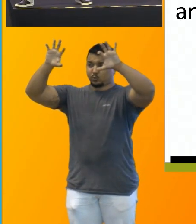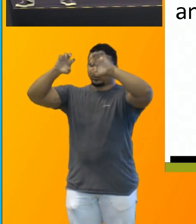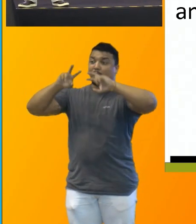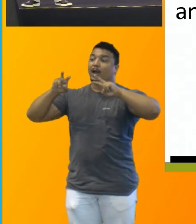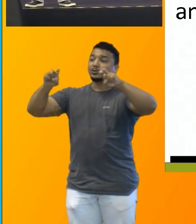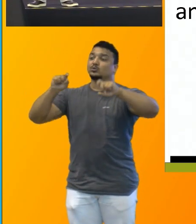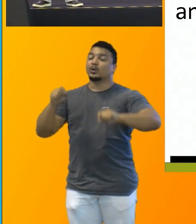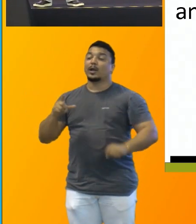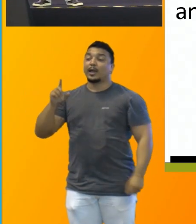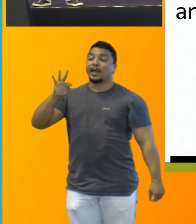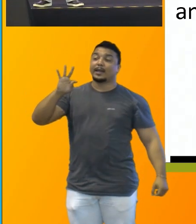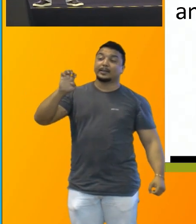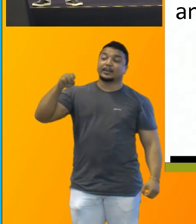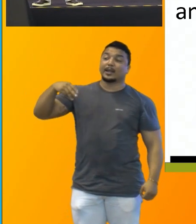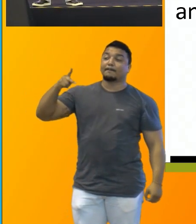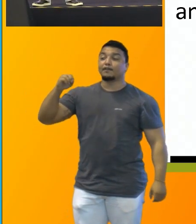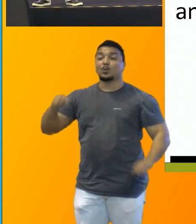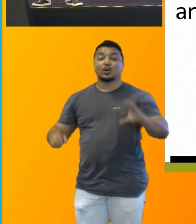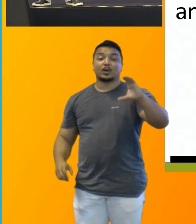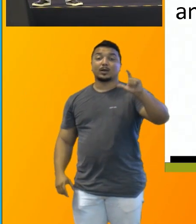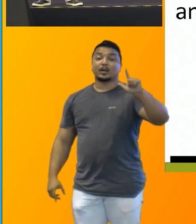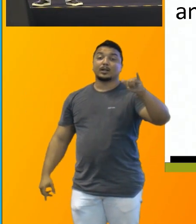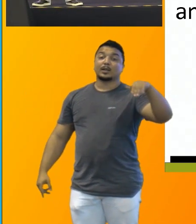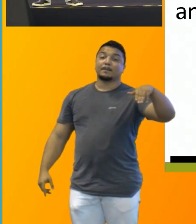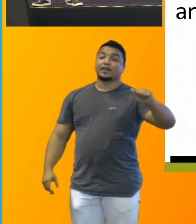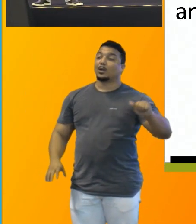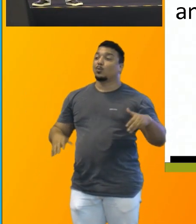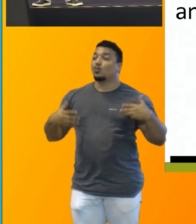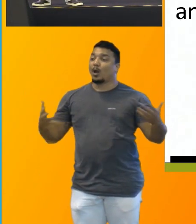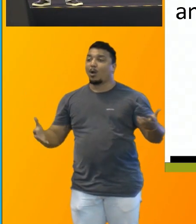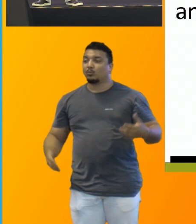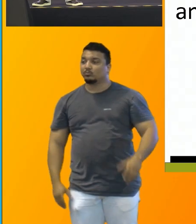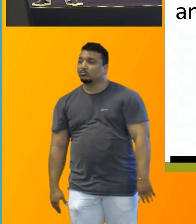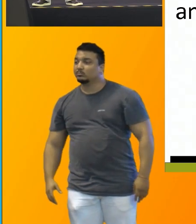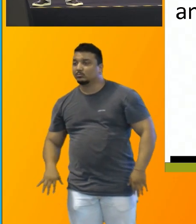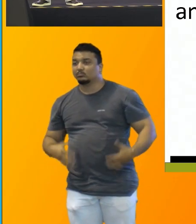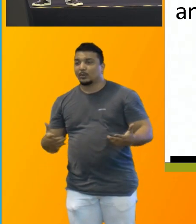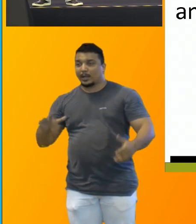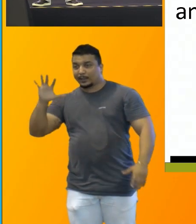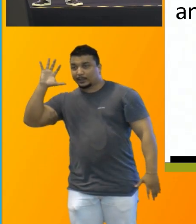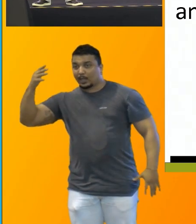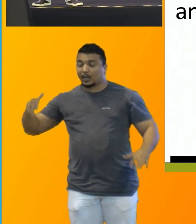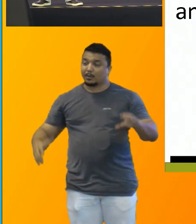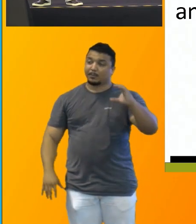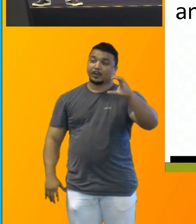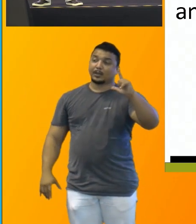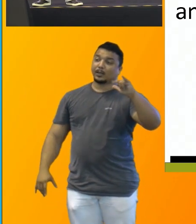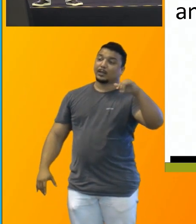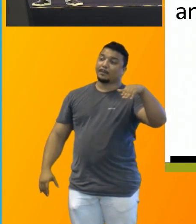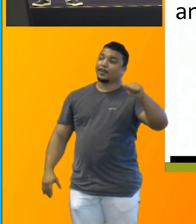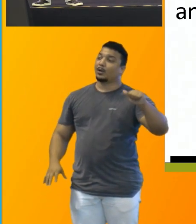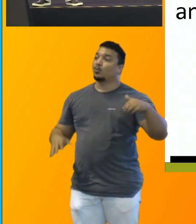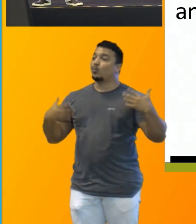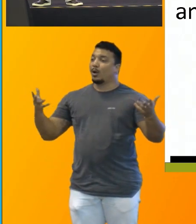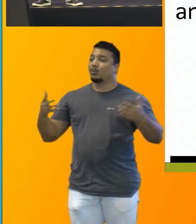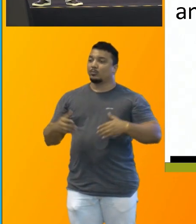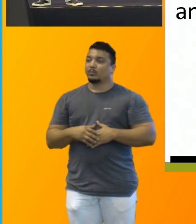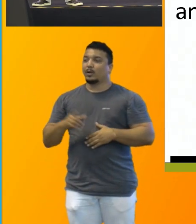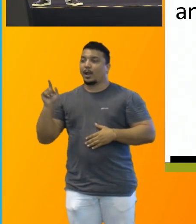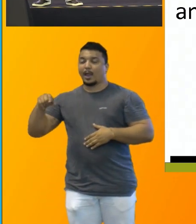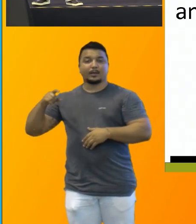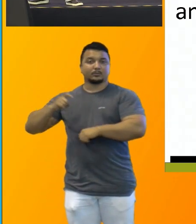falando do tempo ou do clima? O que vocês acham aí, enveredando pela geografia? Tempo ou clima? É